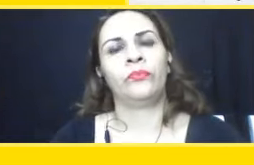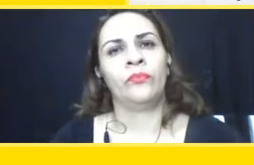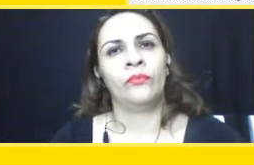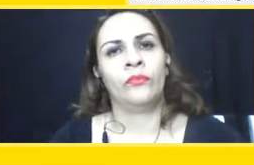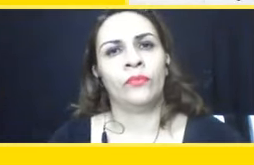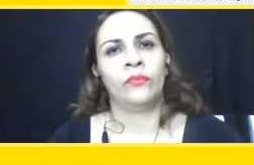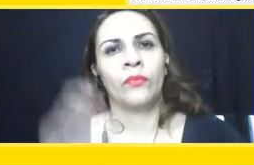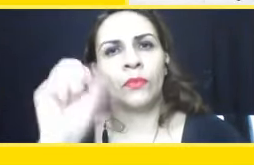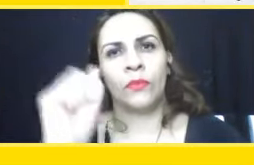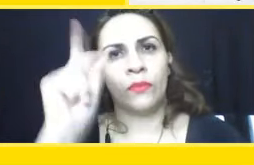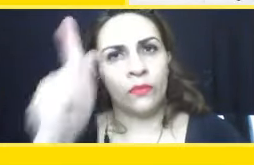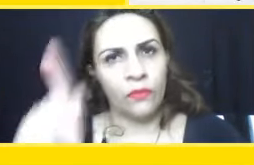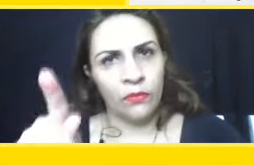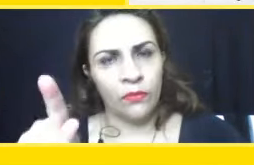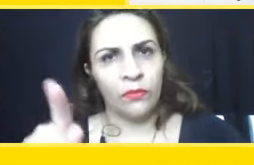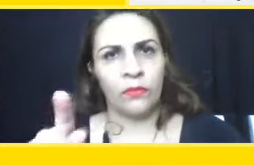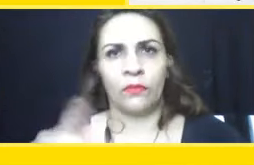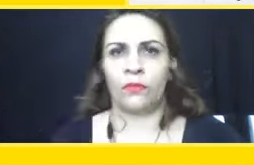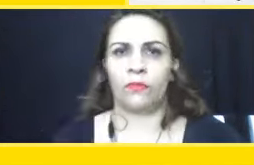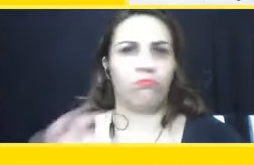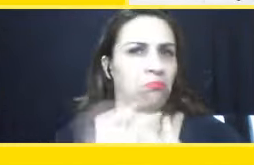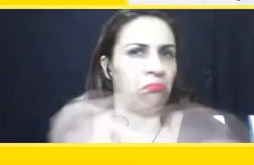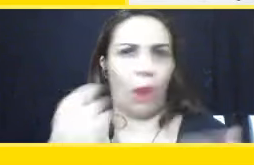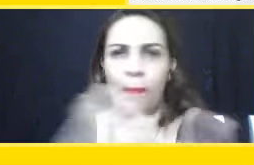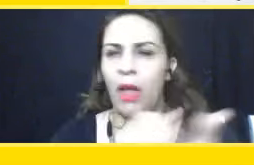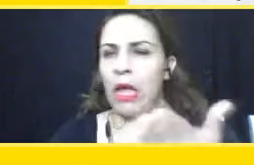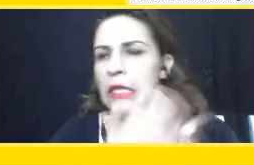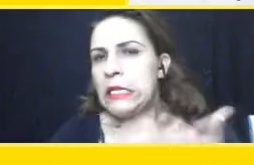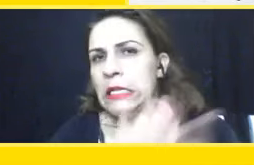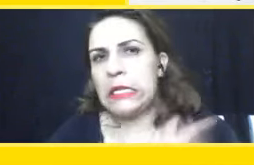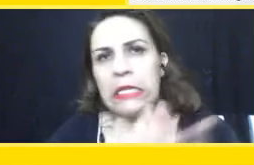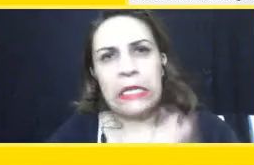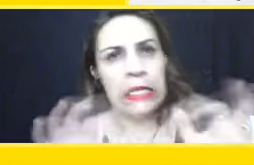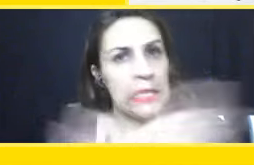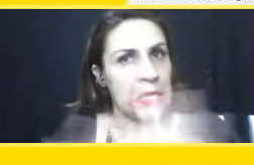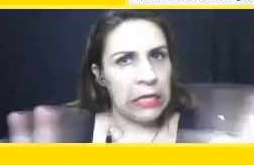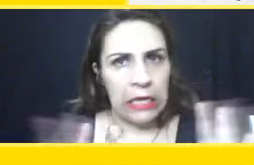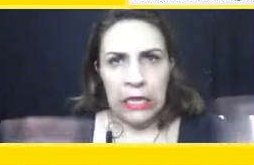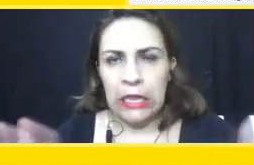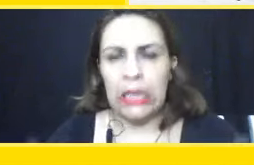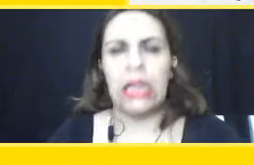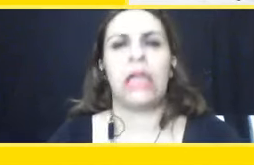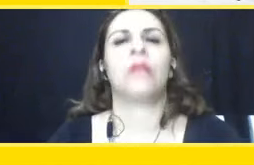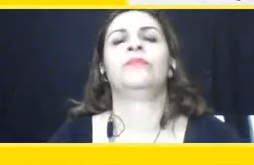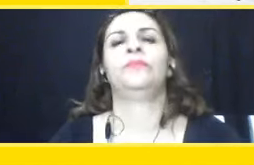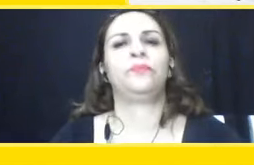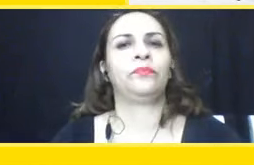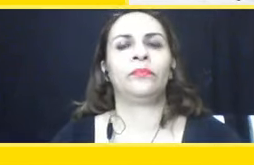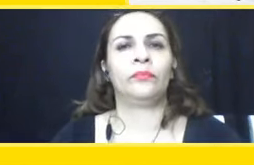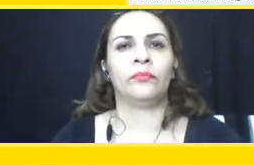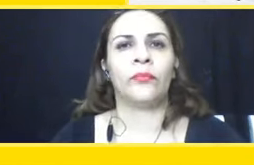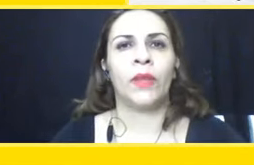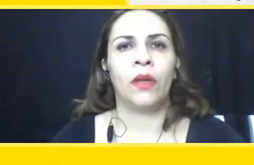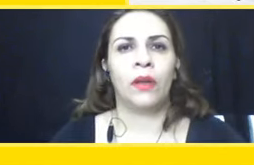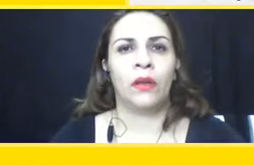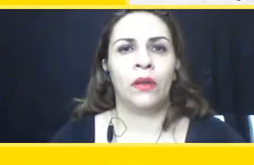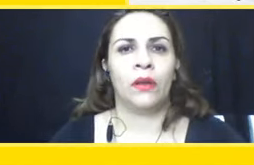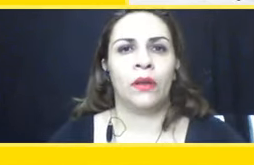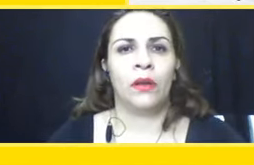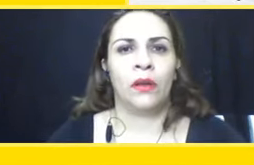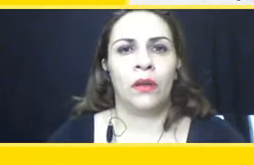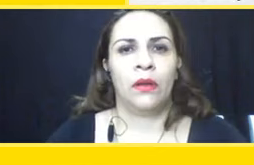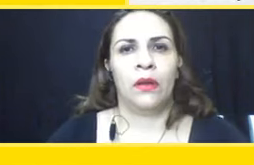De aposentadoria, esse fica isento. Ele não paga. O que a gente chama não